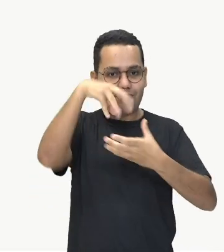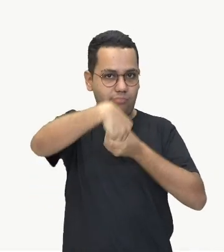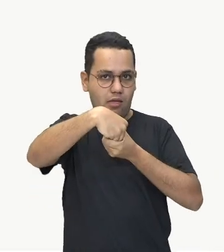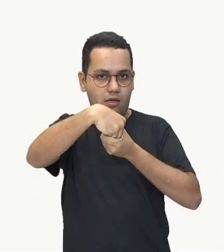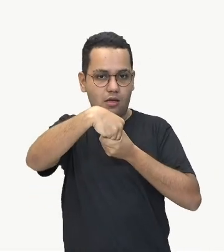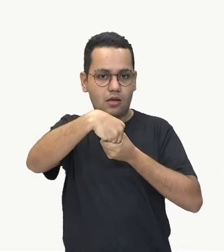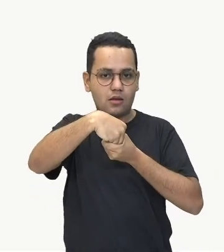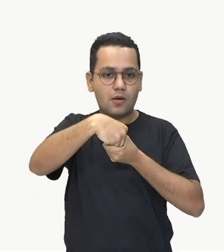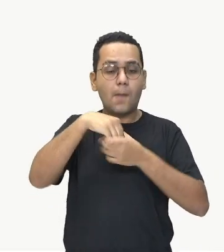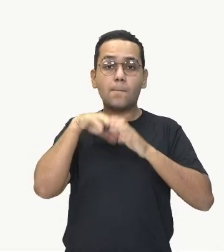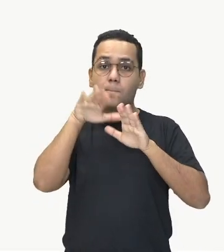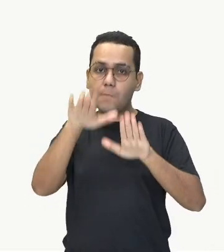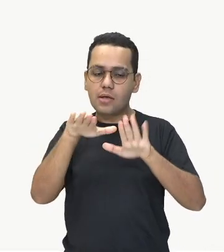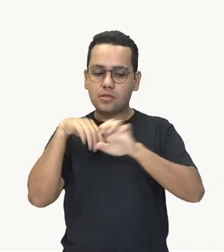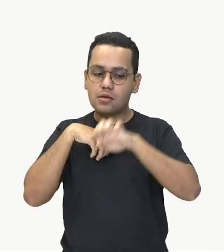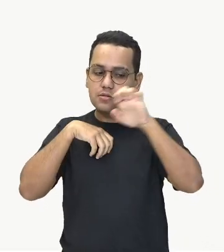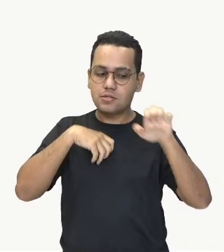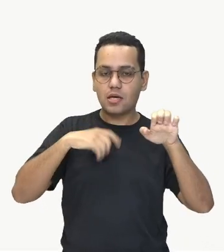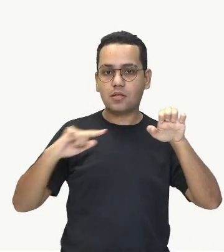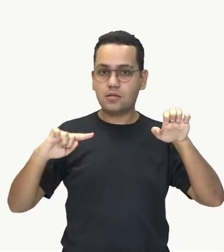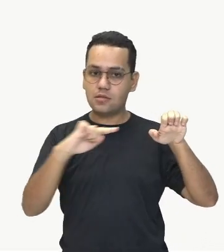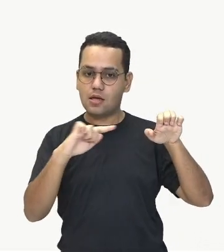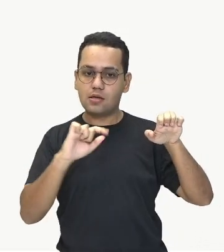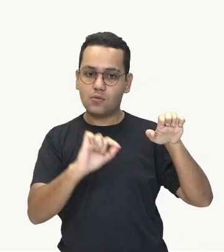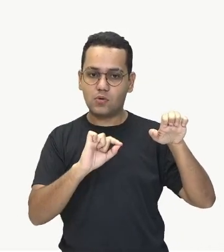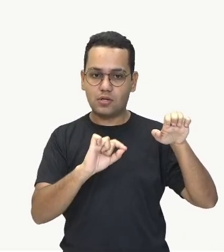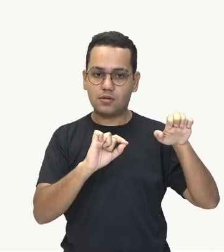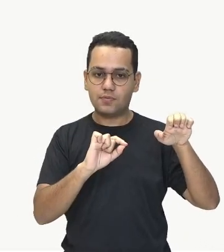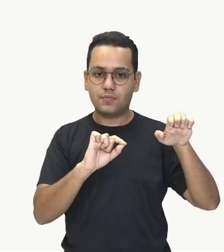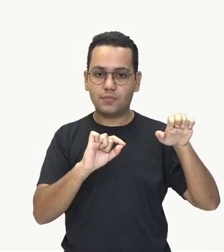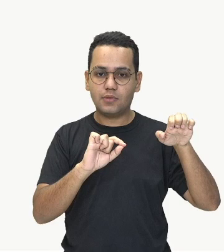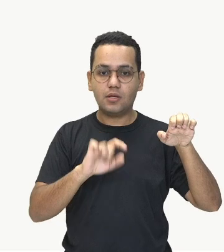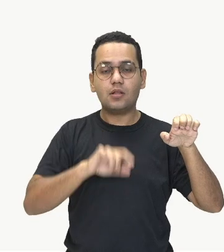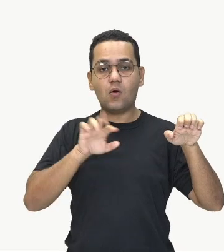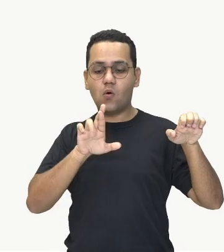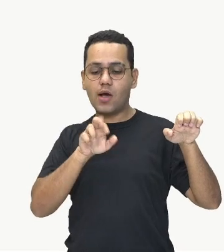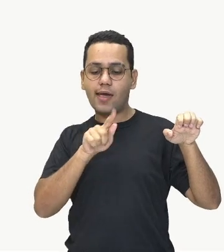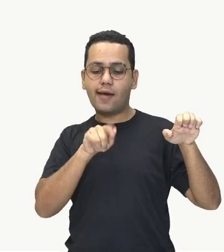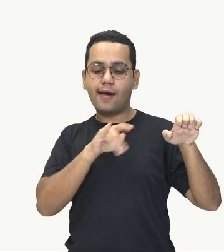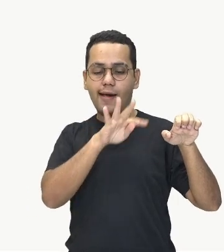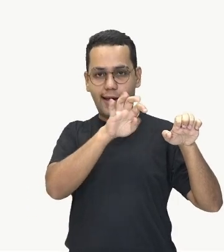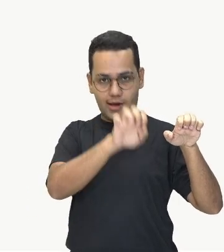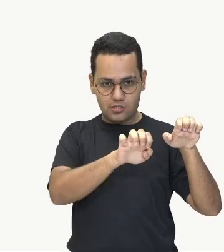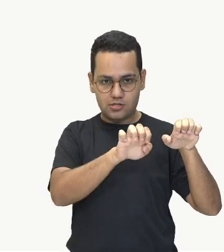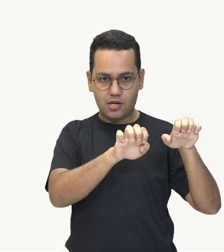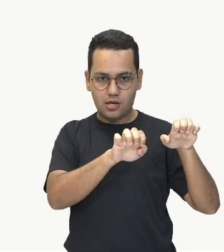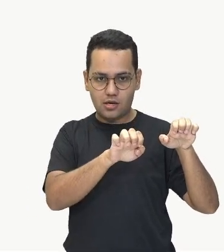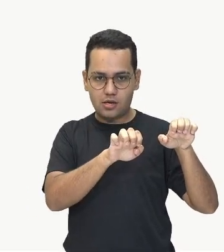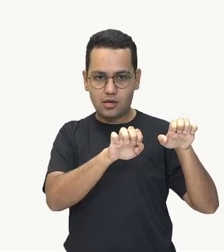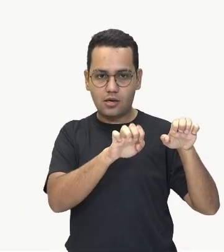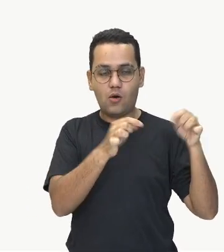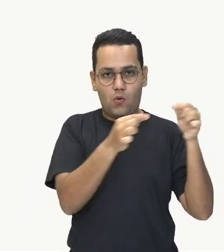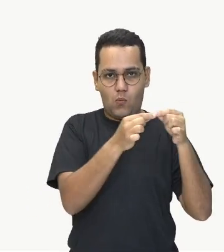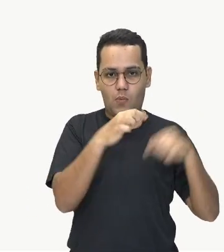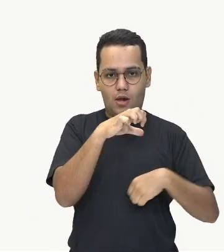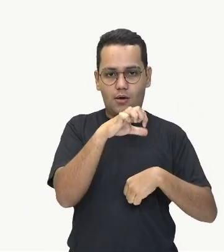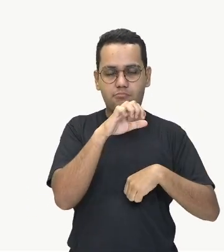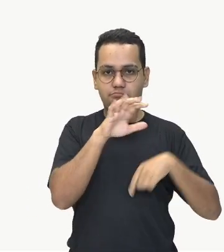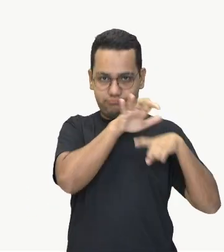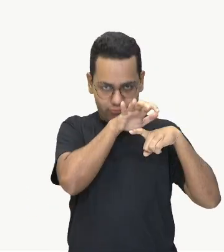esquerdo nós temos que o reagente tem que reagir com esse 92 para